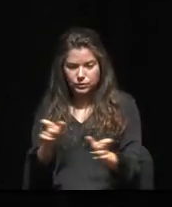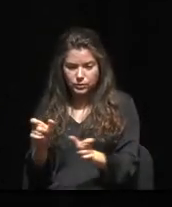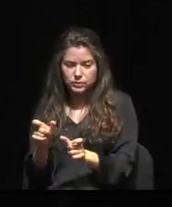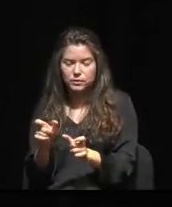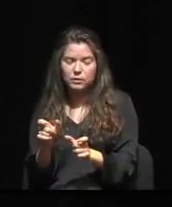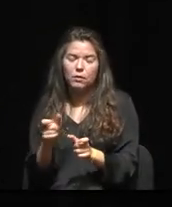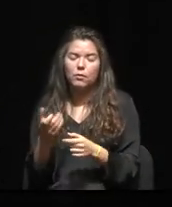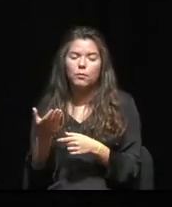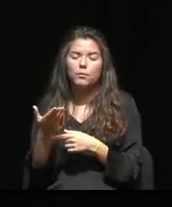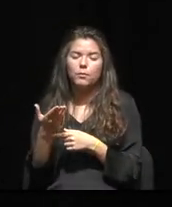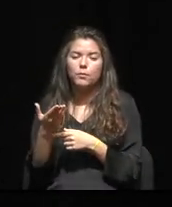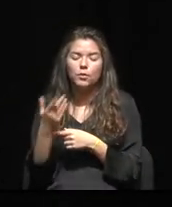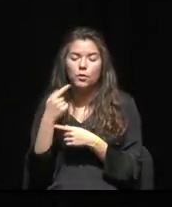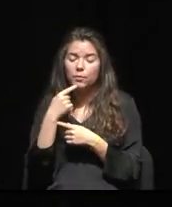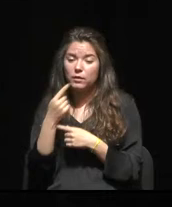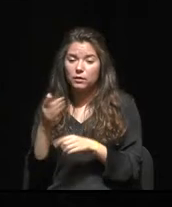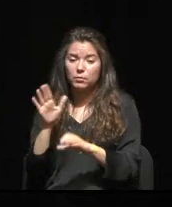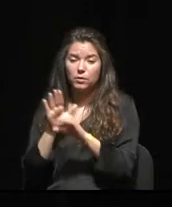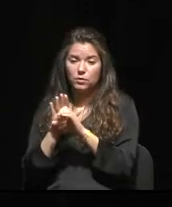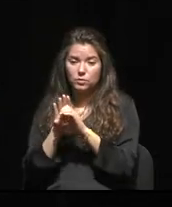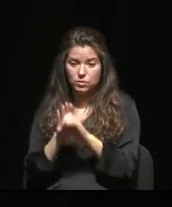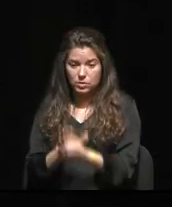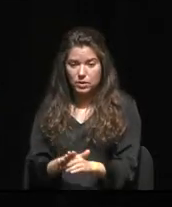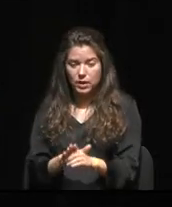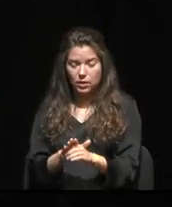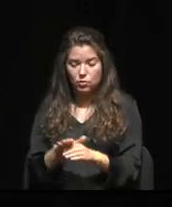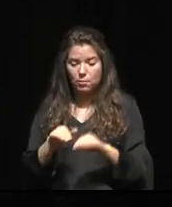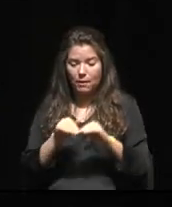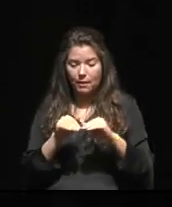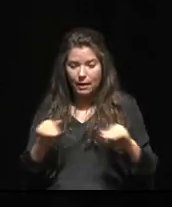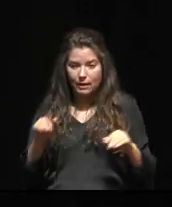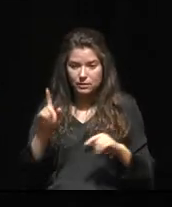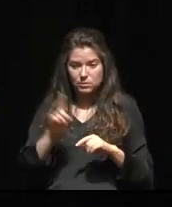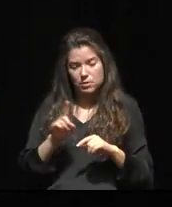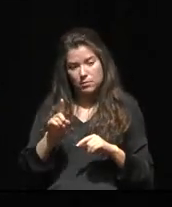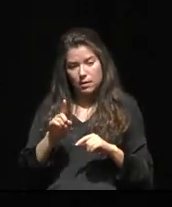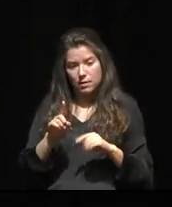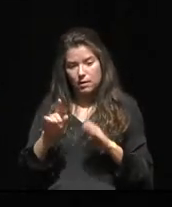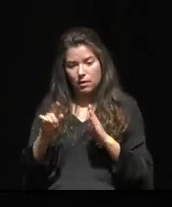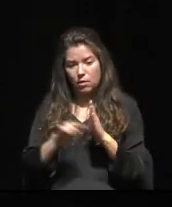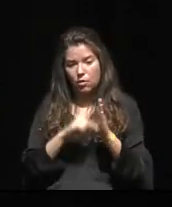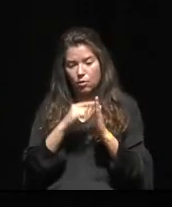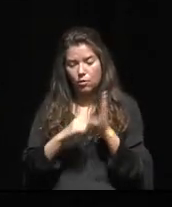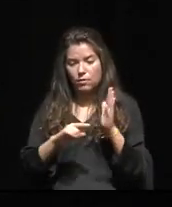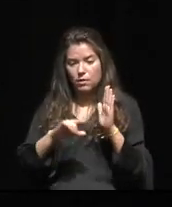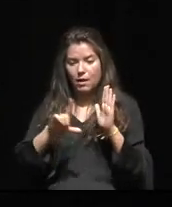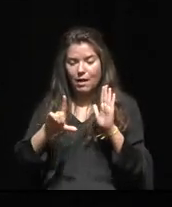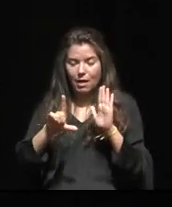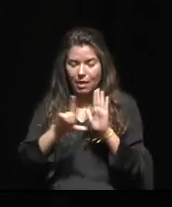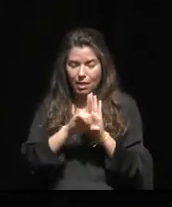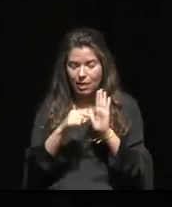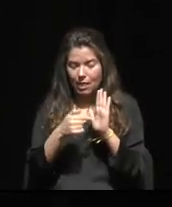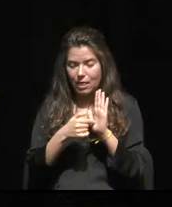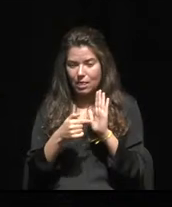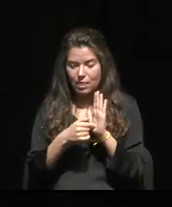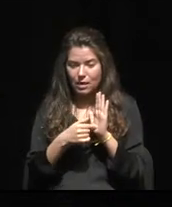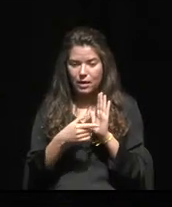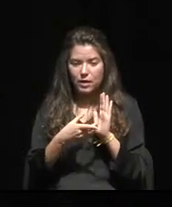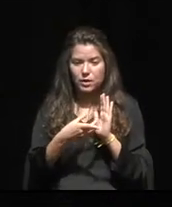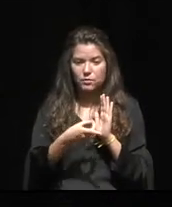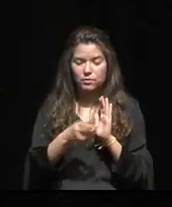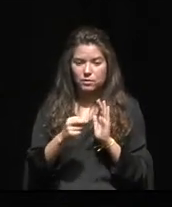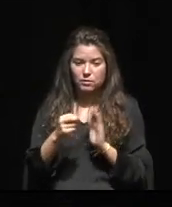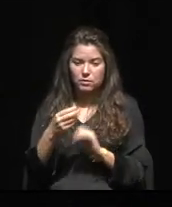tal como peticionado pel chega tal numa primeira análise violaria o previsto no decreto a número 93/2021 de 9 de